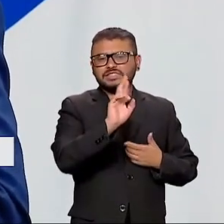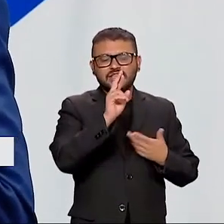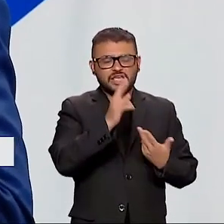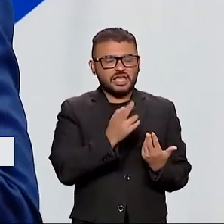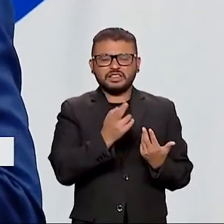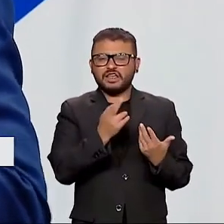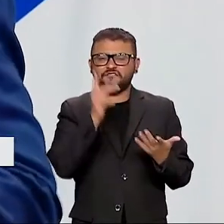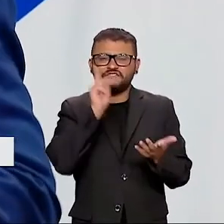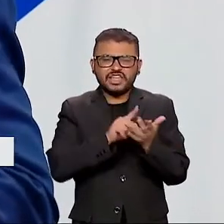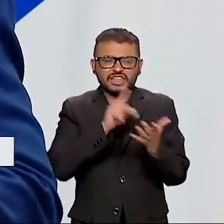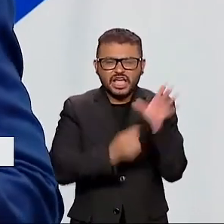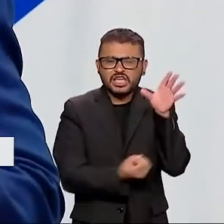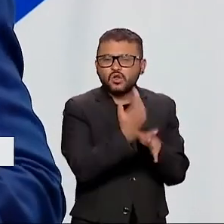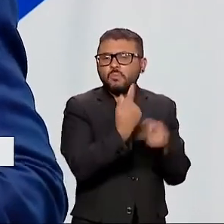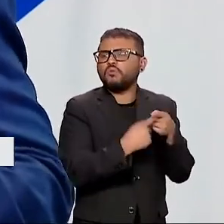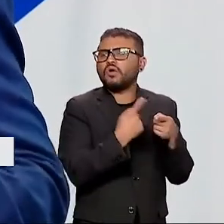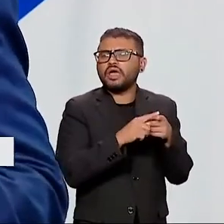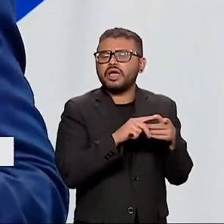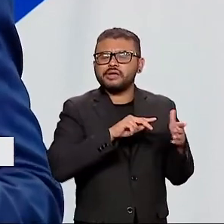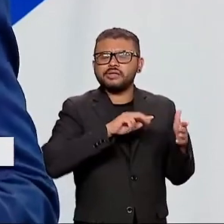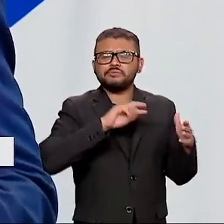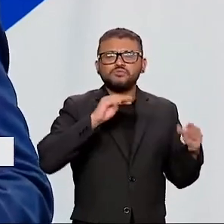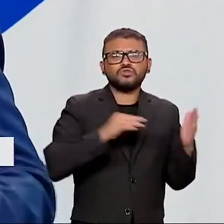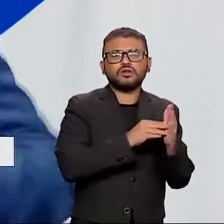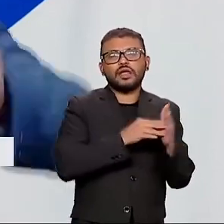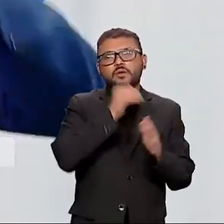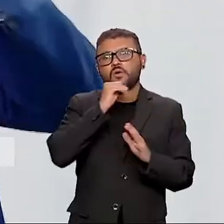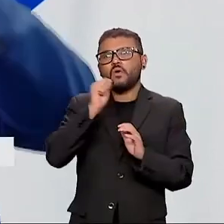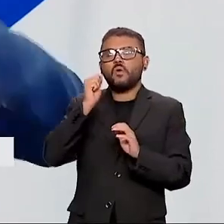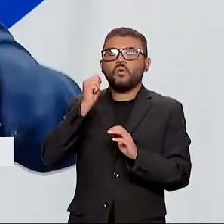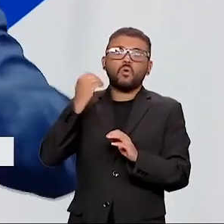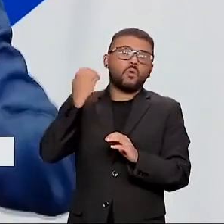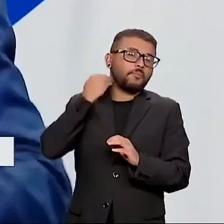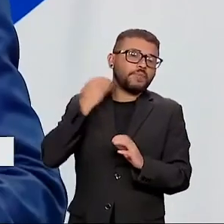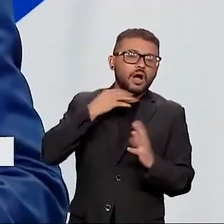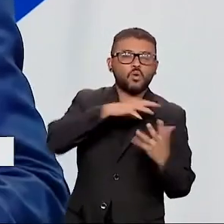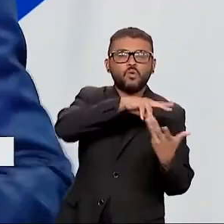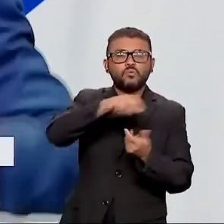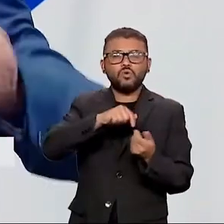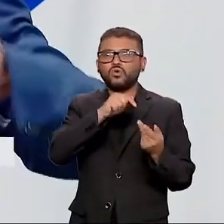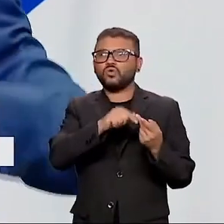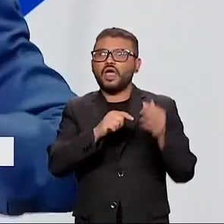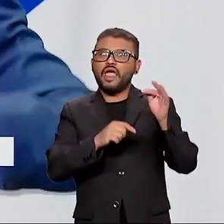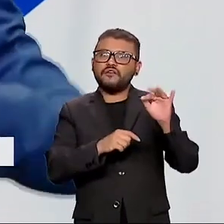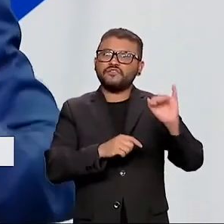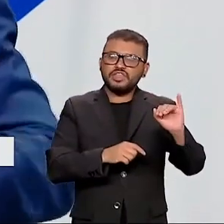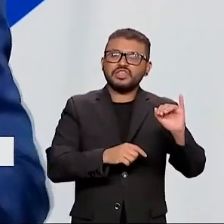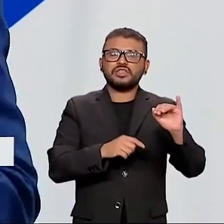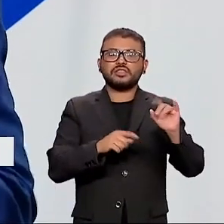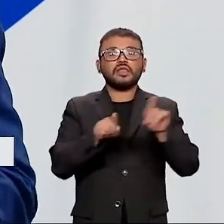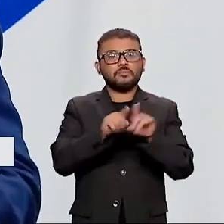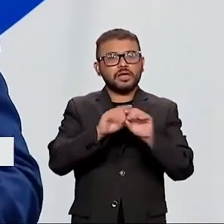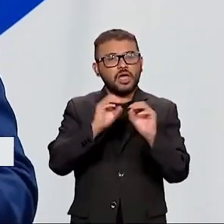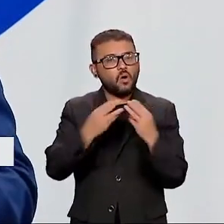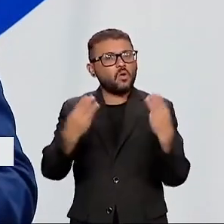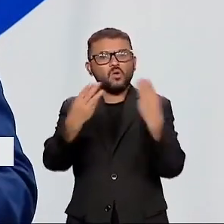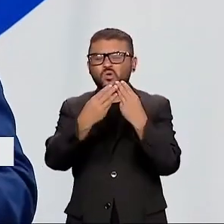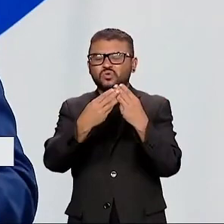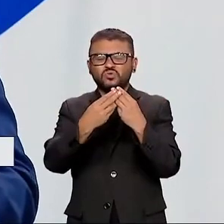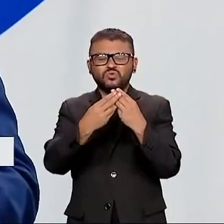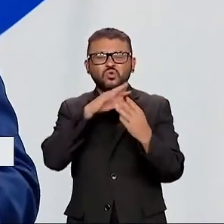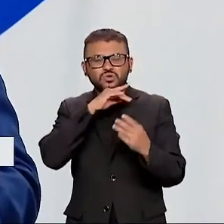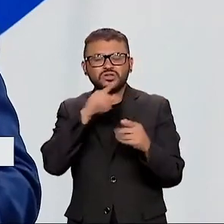aquilo para o qual elas foram criadas. O Banco Mundial não representa mais, o FMI não representa mais, e a própria ONU já não